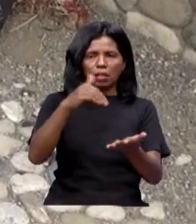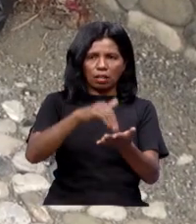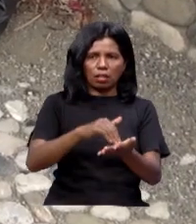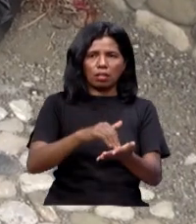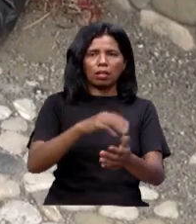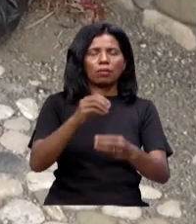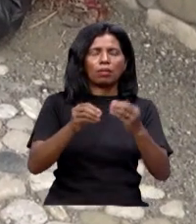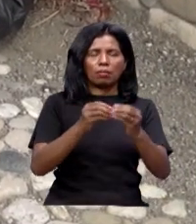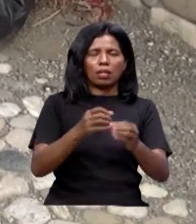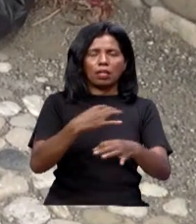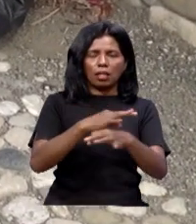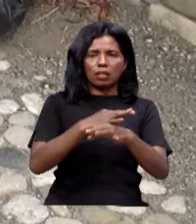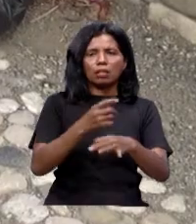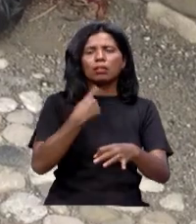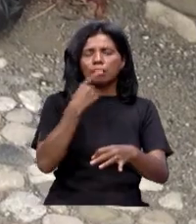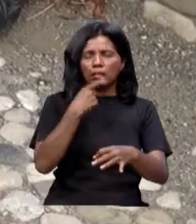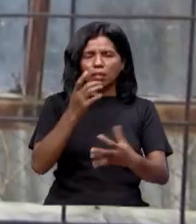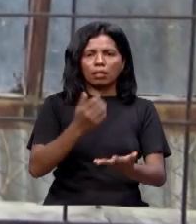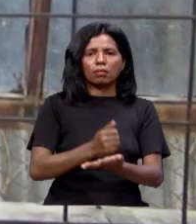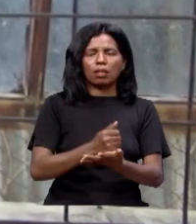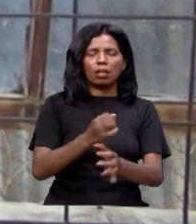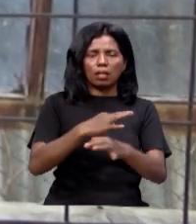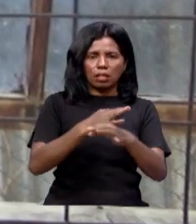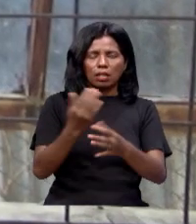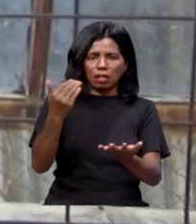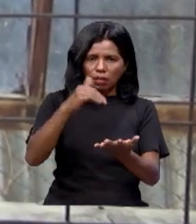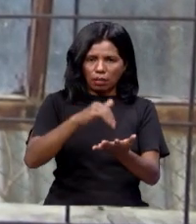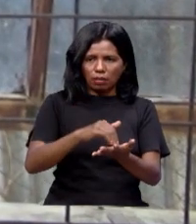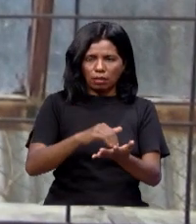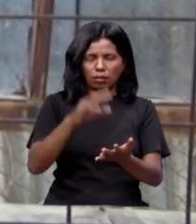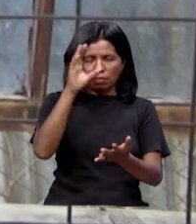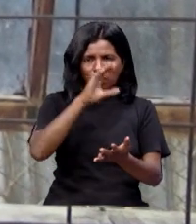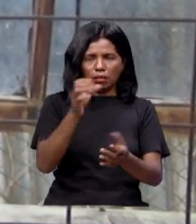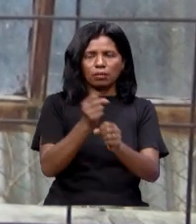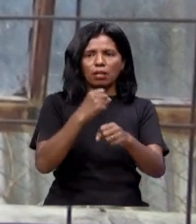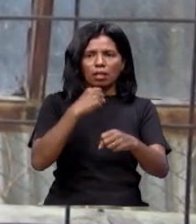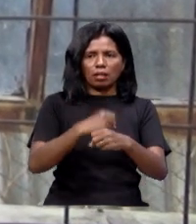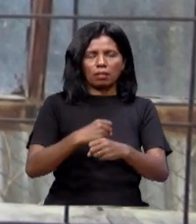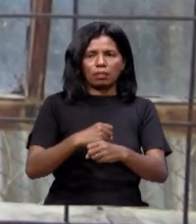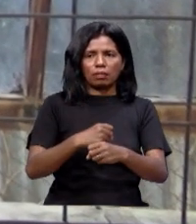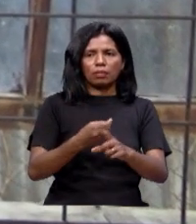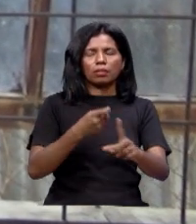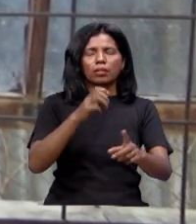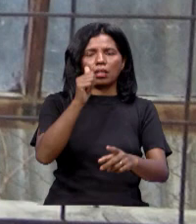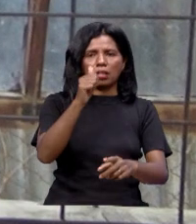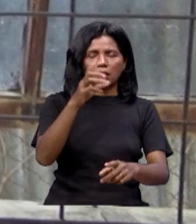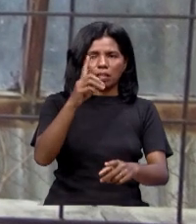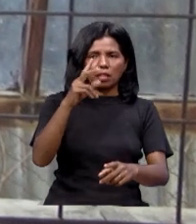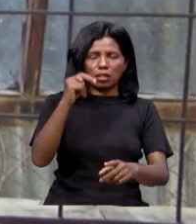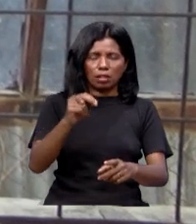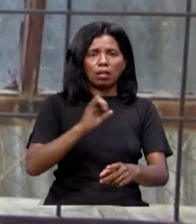bawa manusia sang ni sih makala tu agora para duka ella para duka halau nafati buci ada ini entah hangus coba